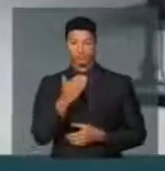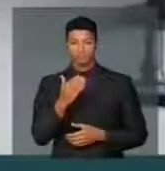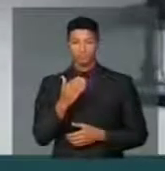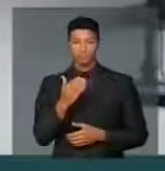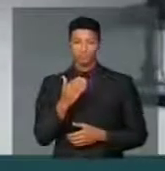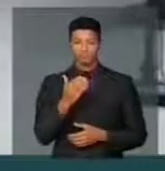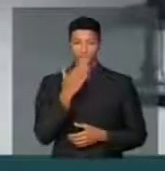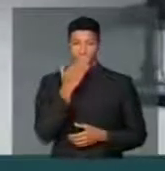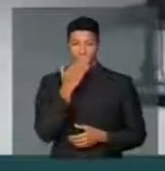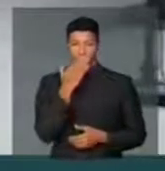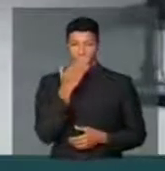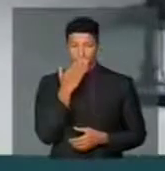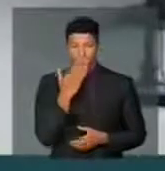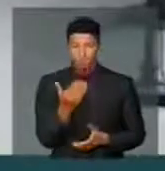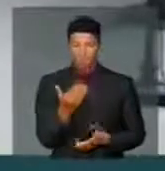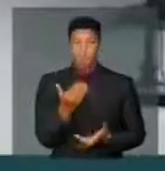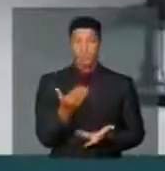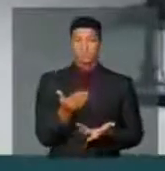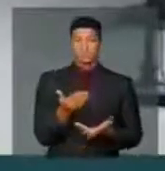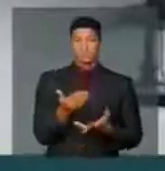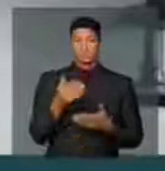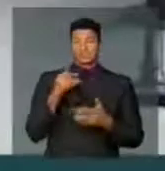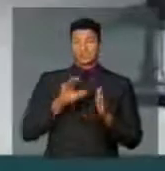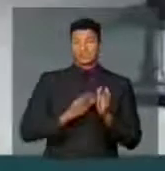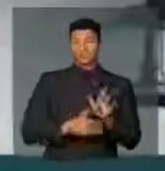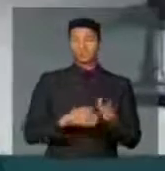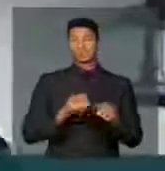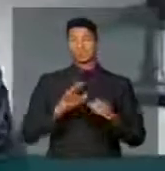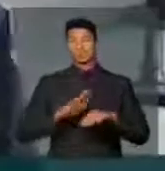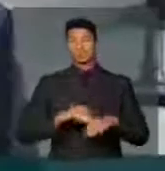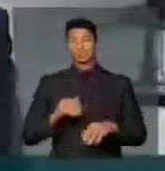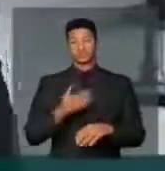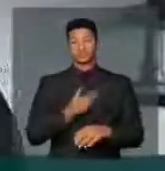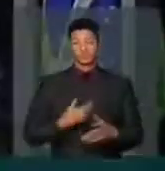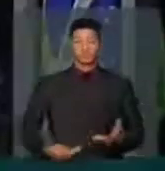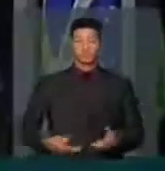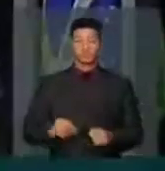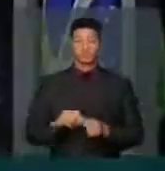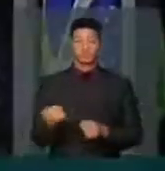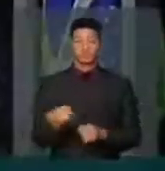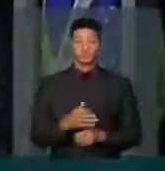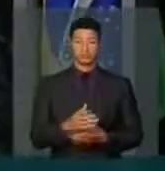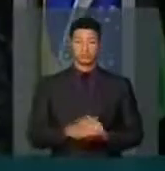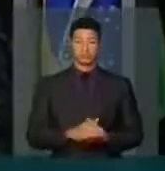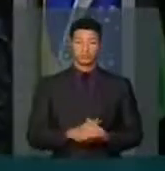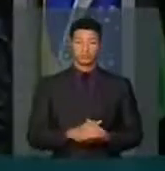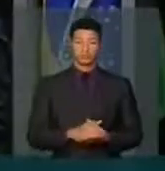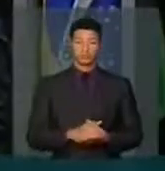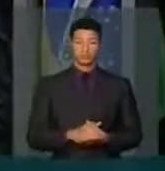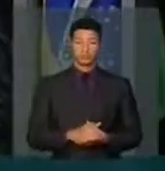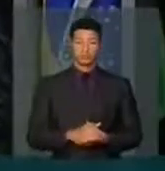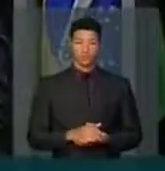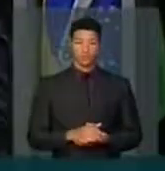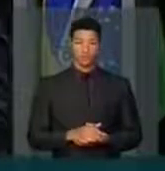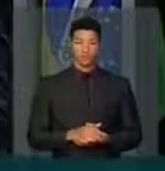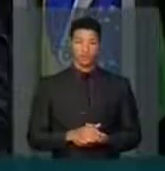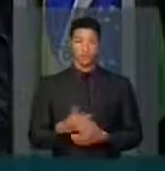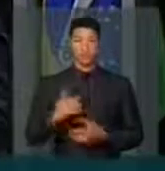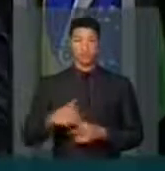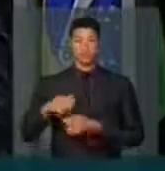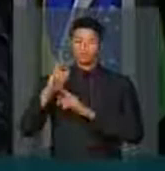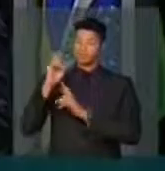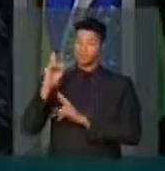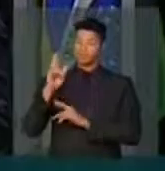faz o meia-culpa para chamar um grande processo de governança. Obrigado, deputado Rogério. Só para encerrar, senhor presidente, eu